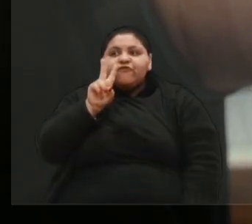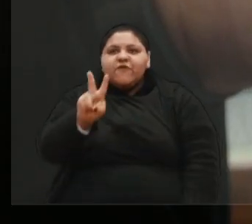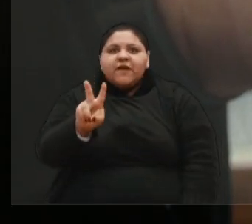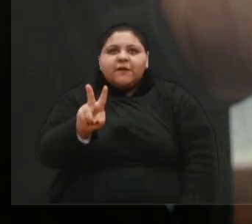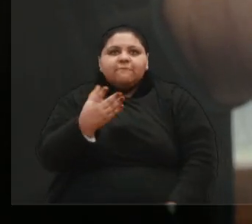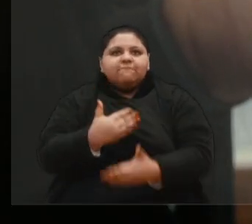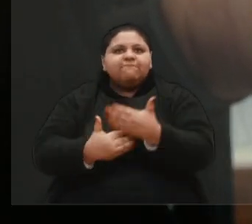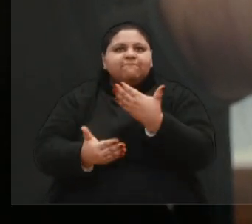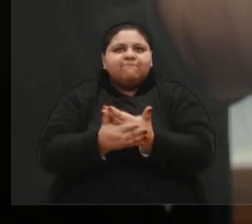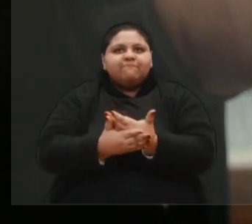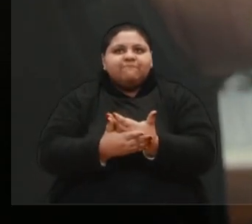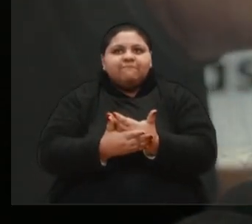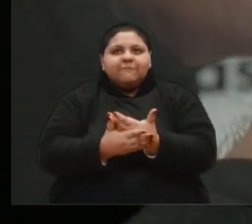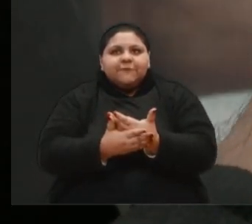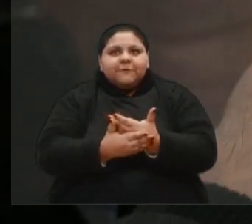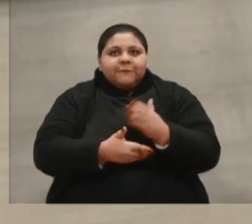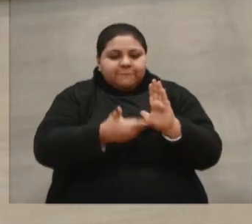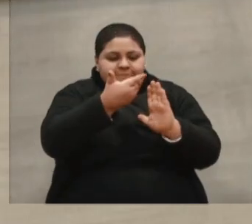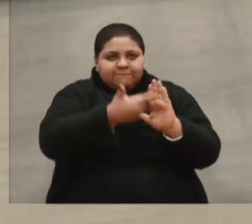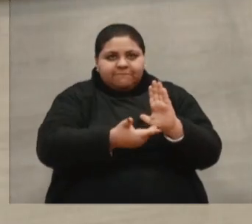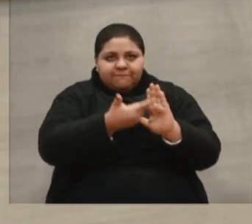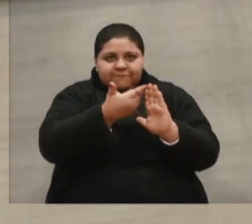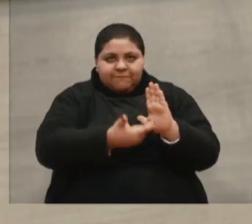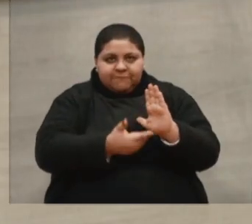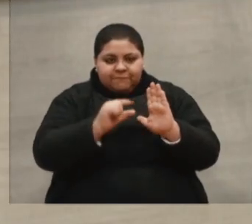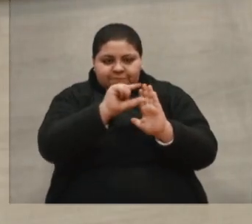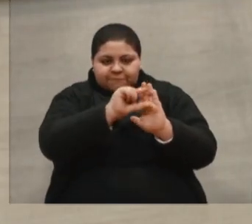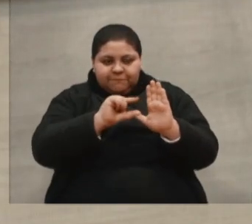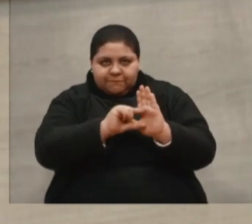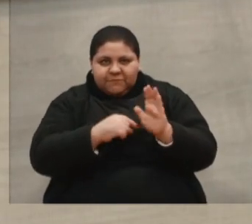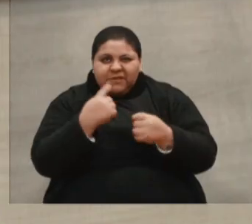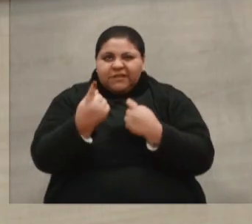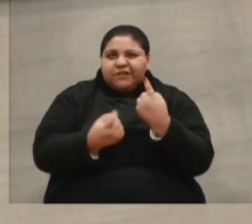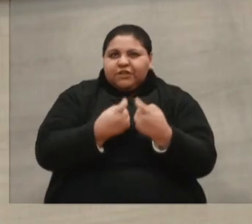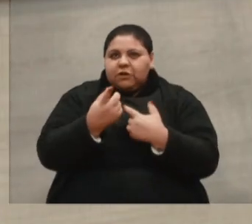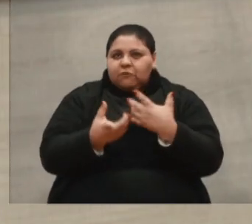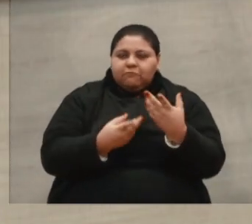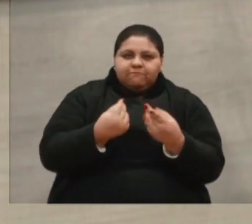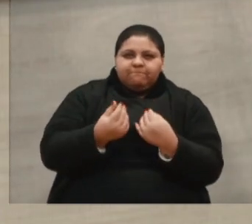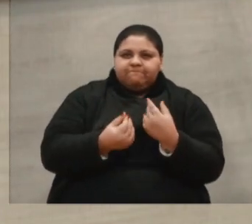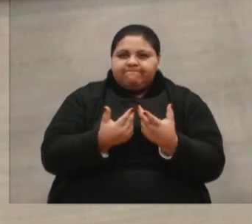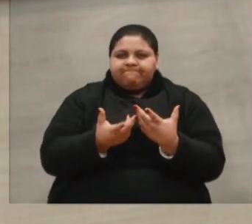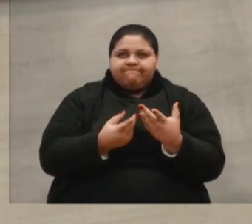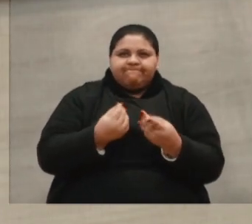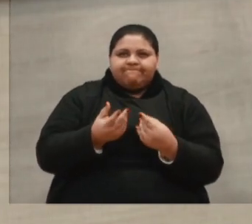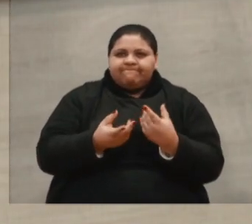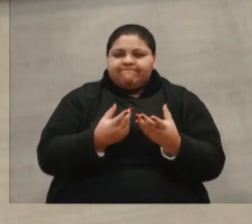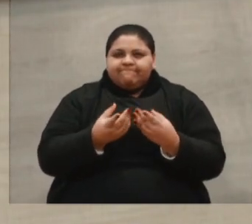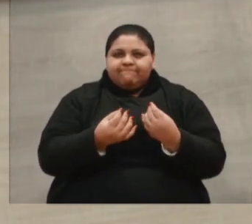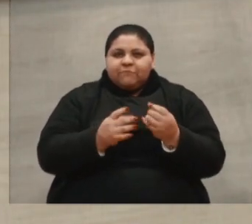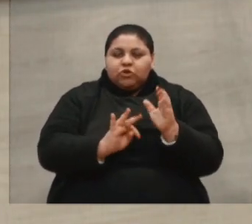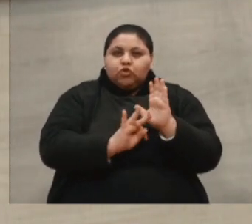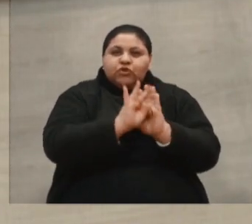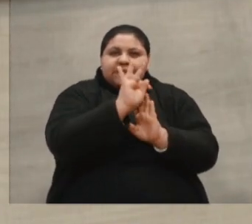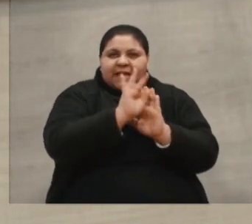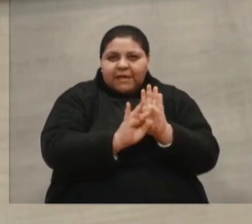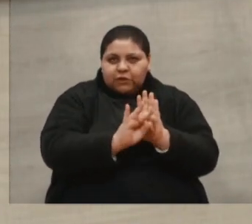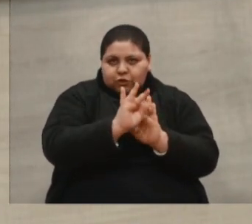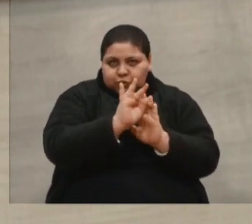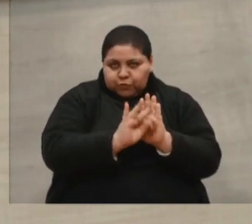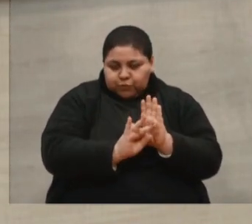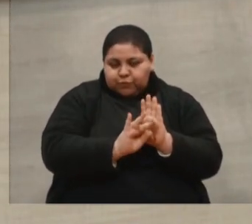que assistem a tudo. Esses são alguns dos trechos, digamos assim,